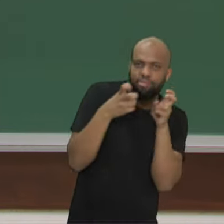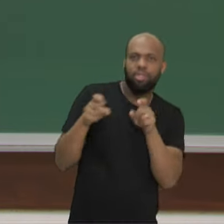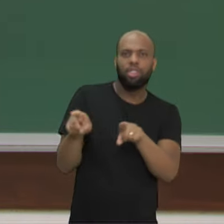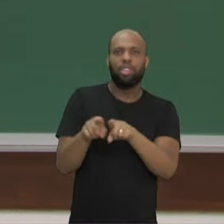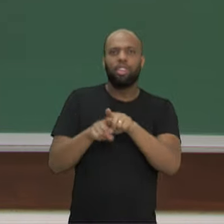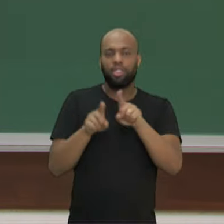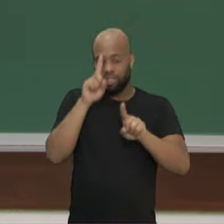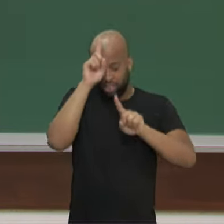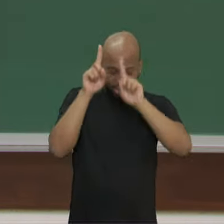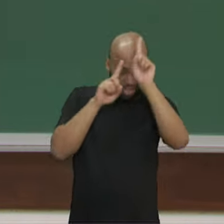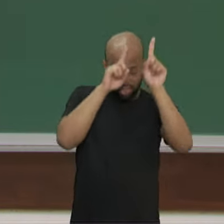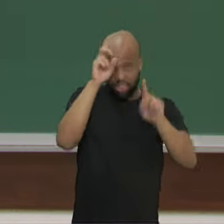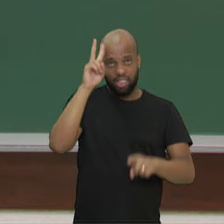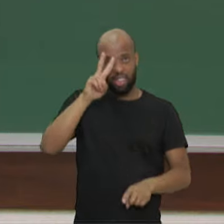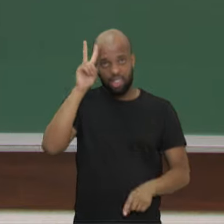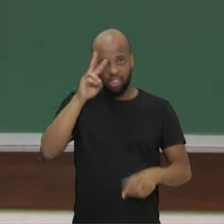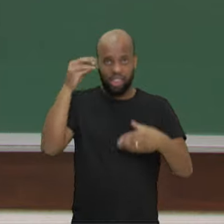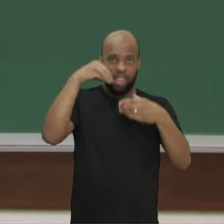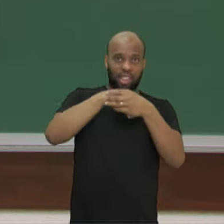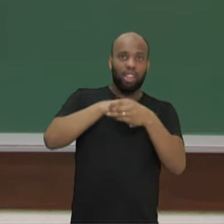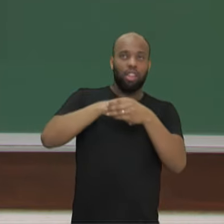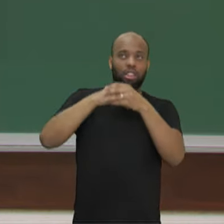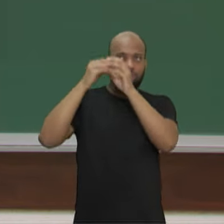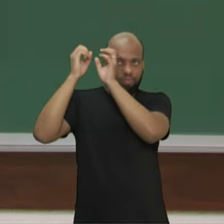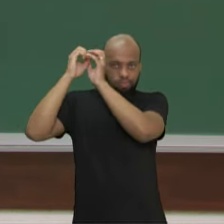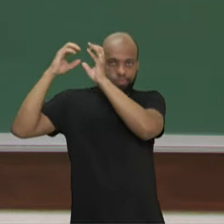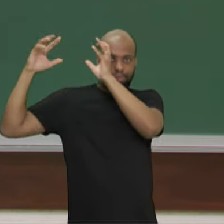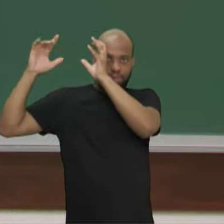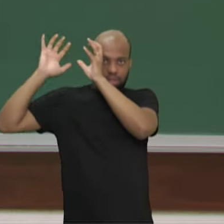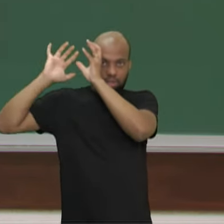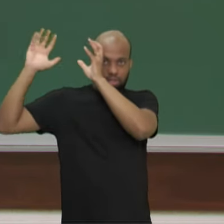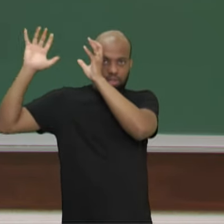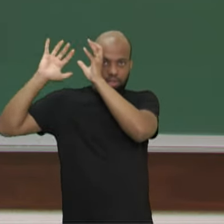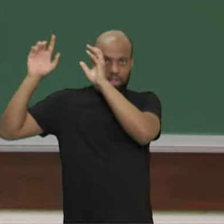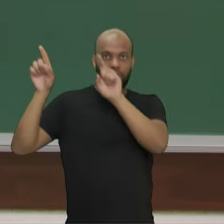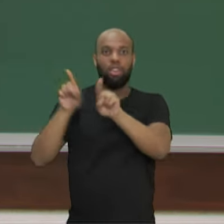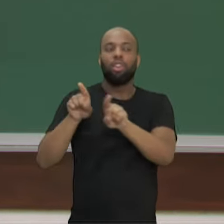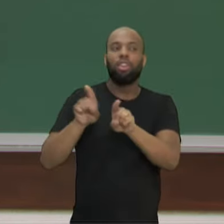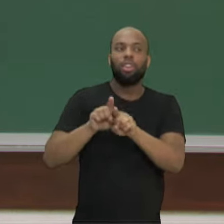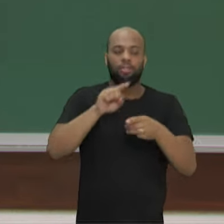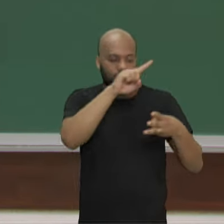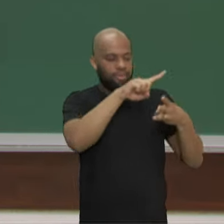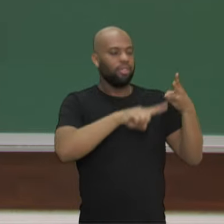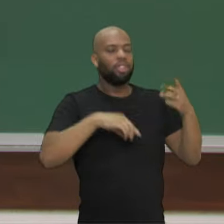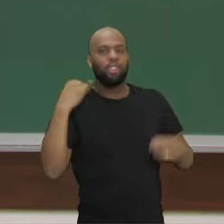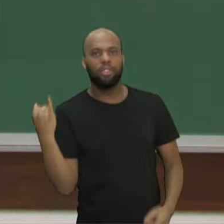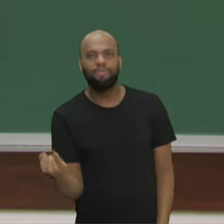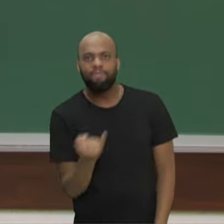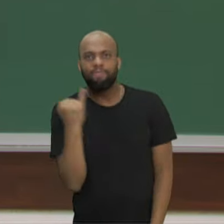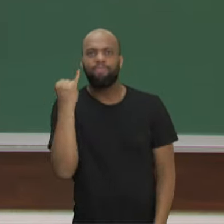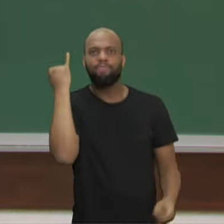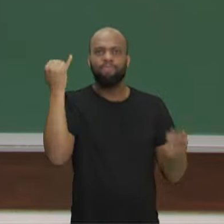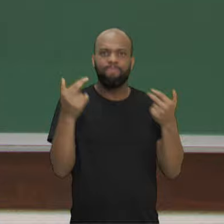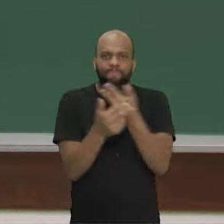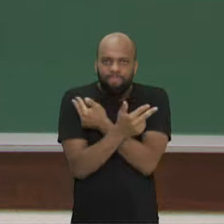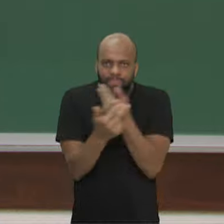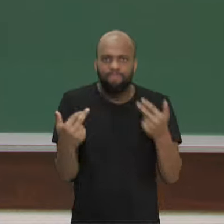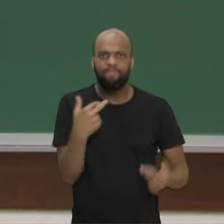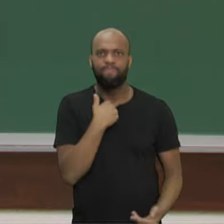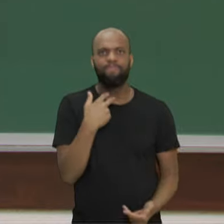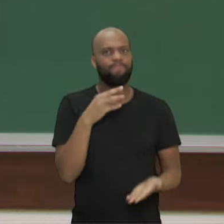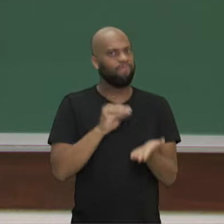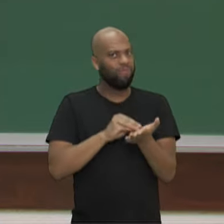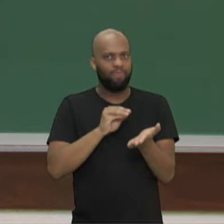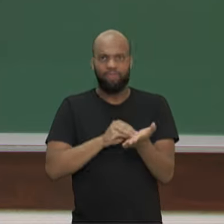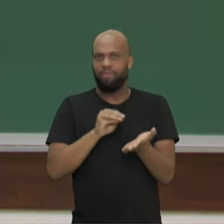a história na sua cabeça. Então esses 3 elementos não podem faltar de jeito nenhum,